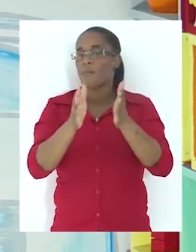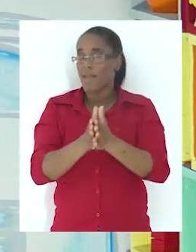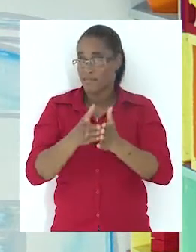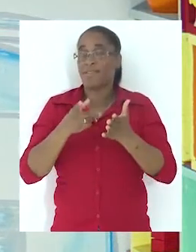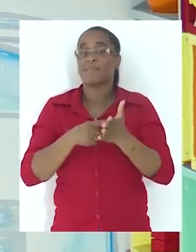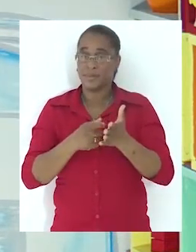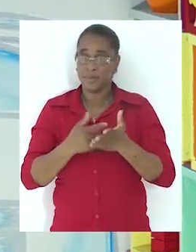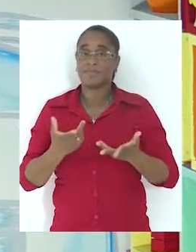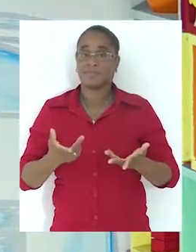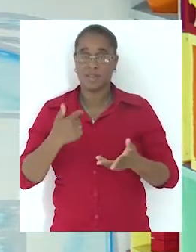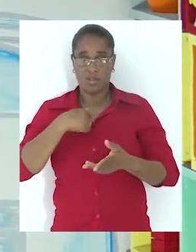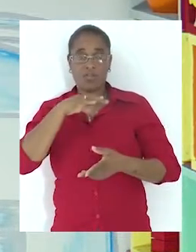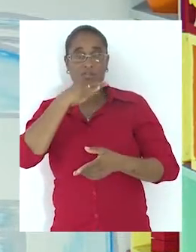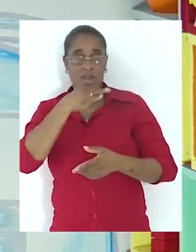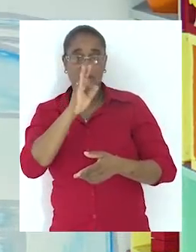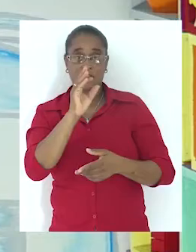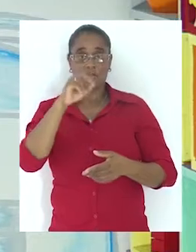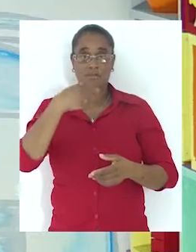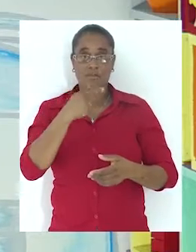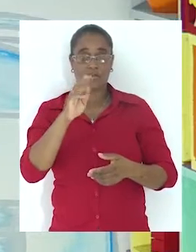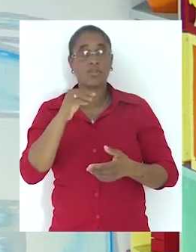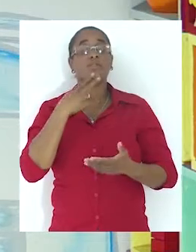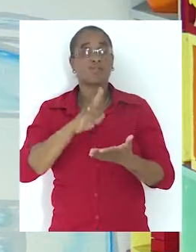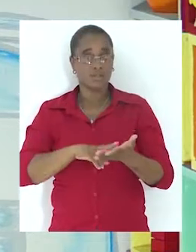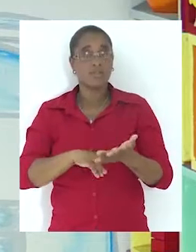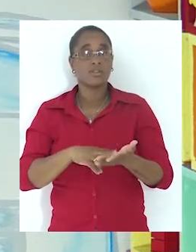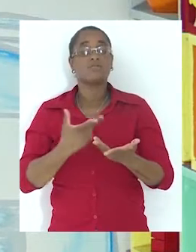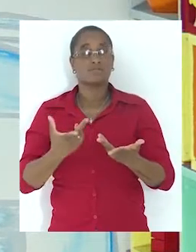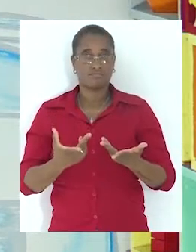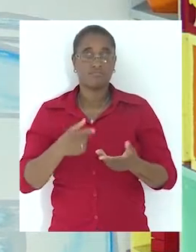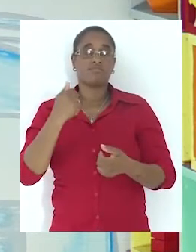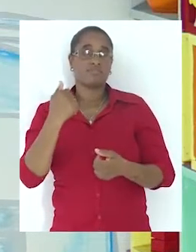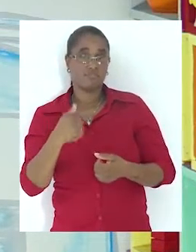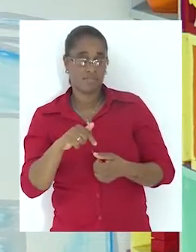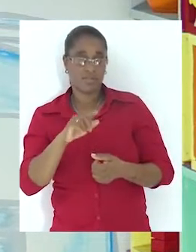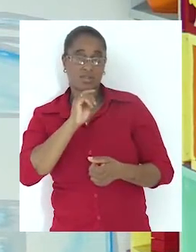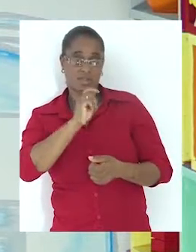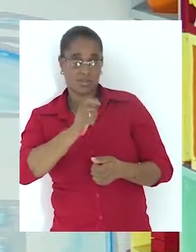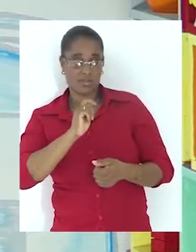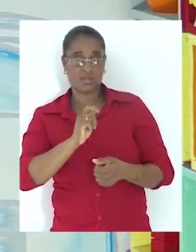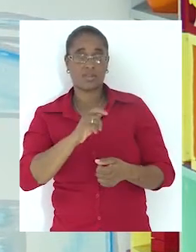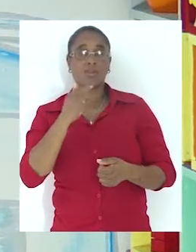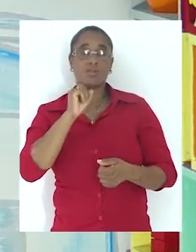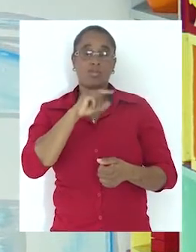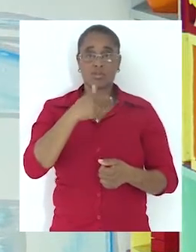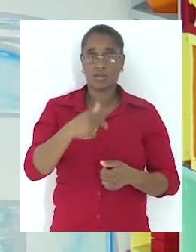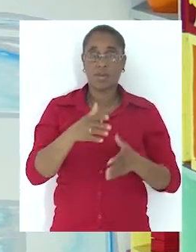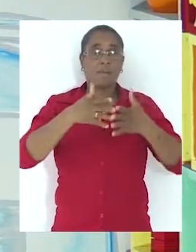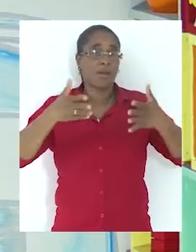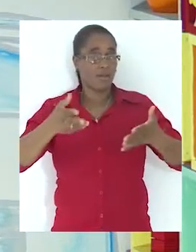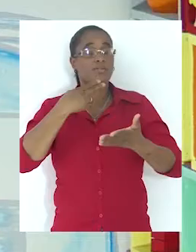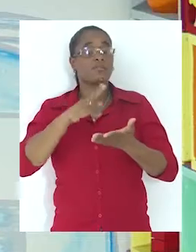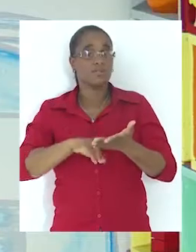Por isso falei de fontes credíveis. Portanto, com a entrevista, vamos poder ter maior certeza